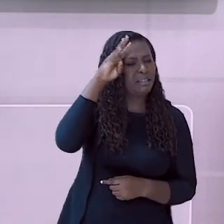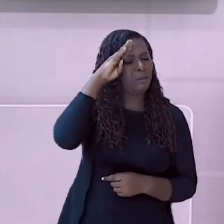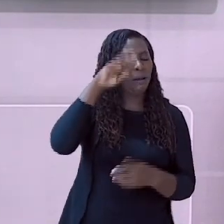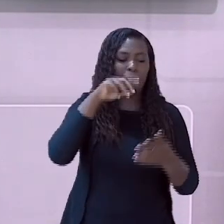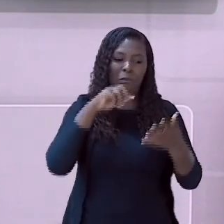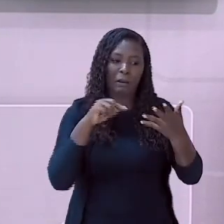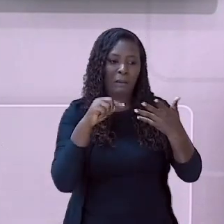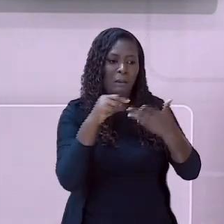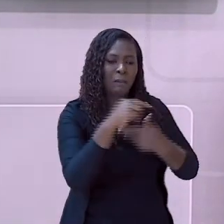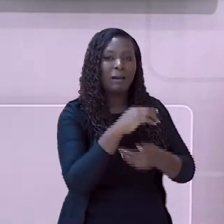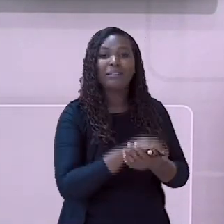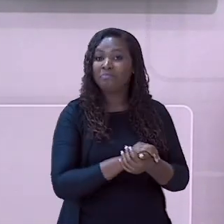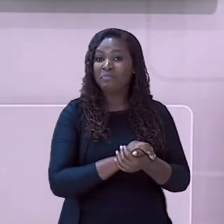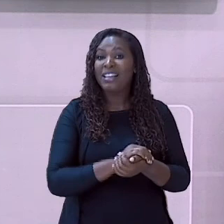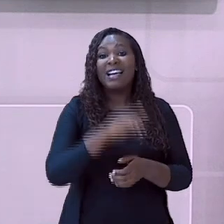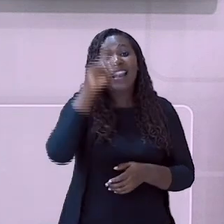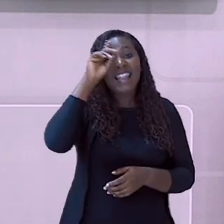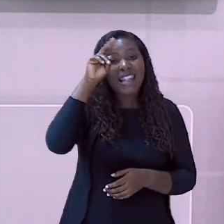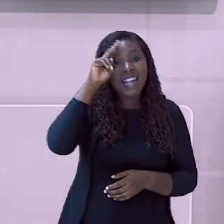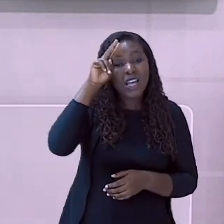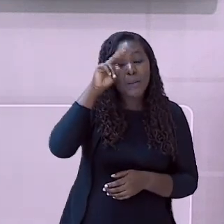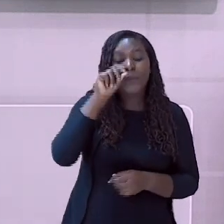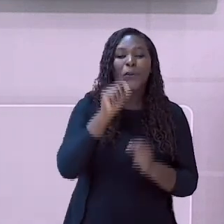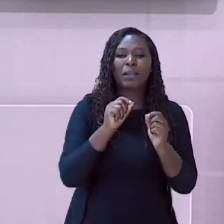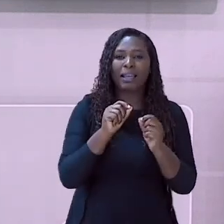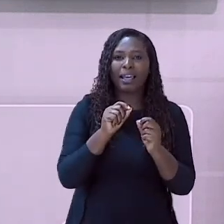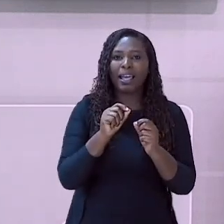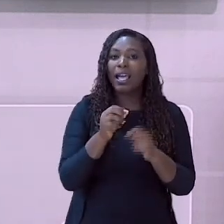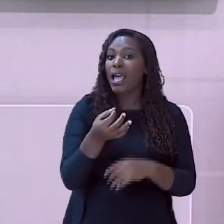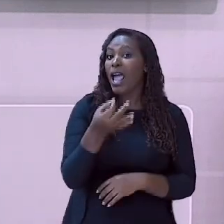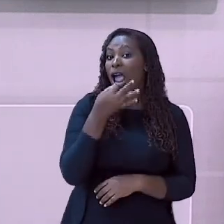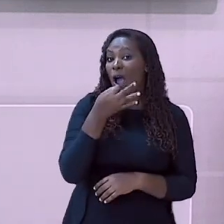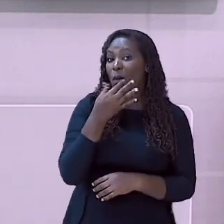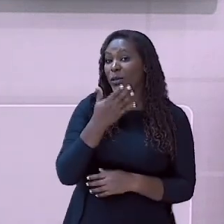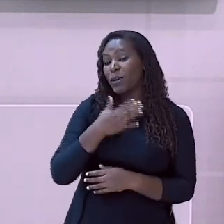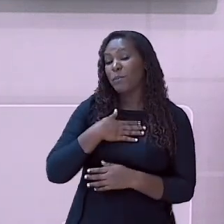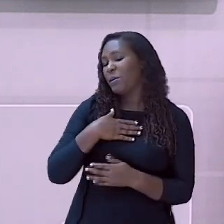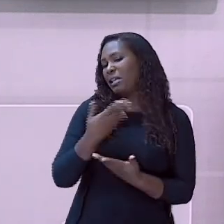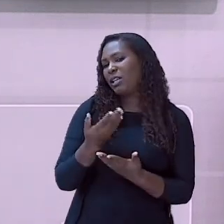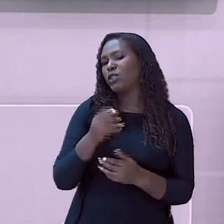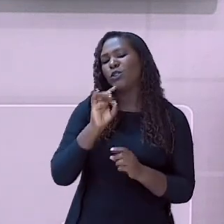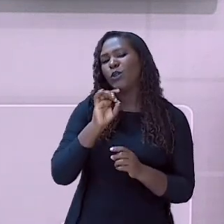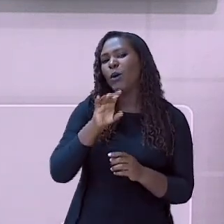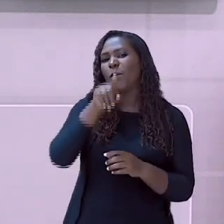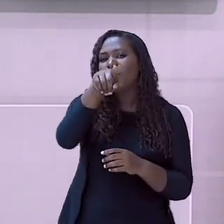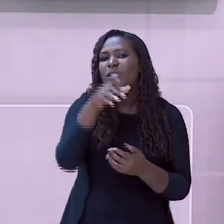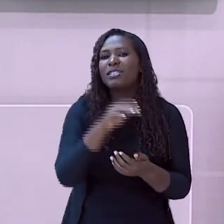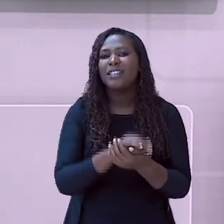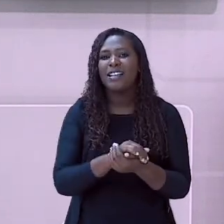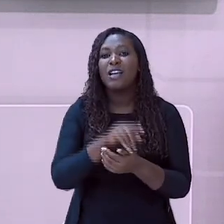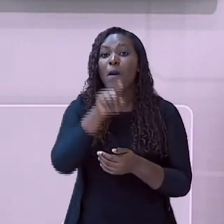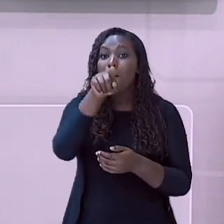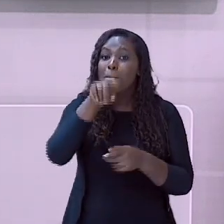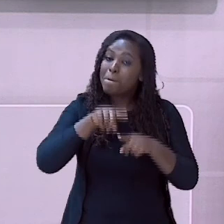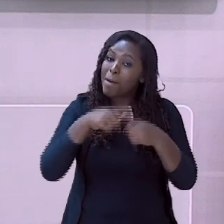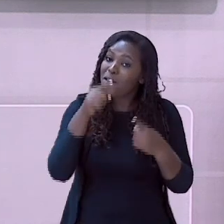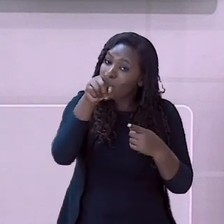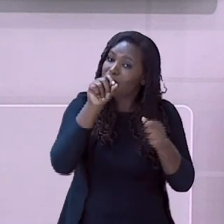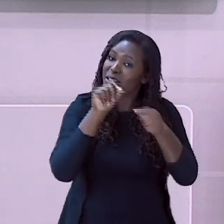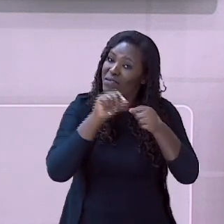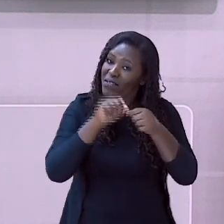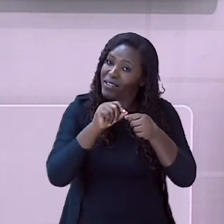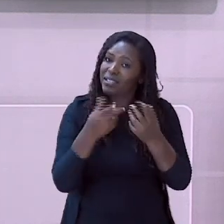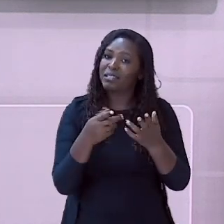é o entrevistador, você vai conduzir a entrevista sobre as curiosidades que você tem, ok? Essas são apenas